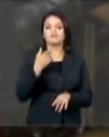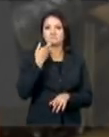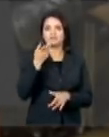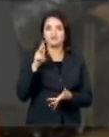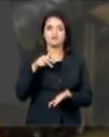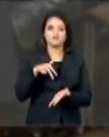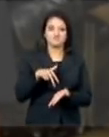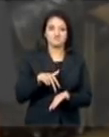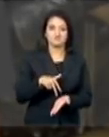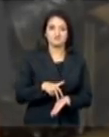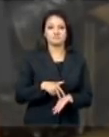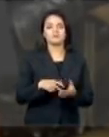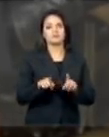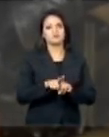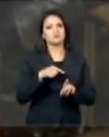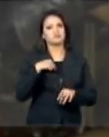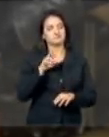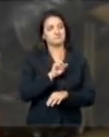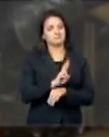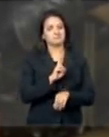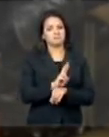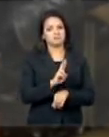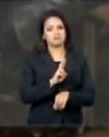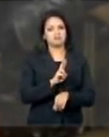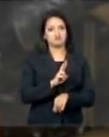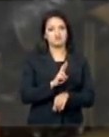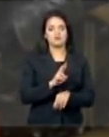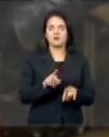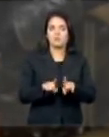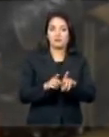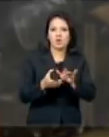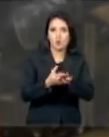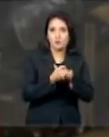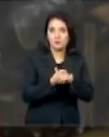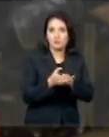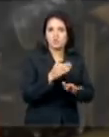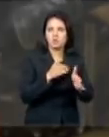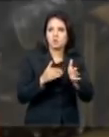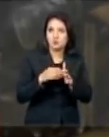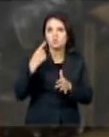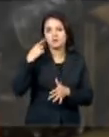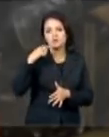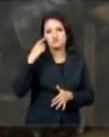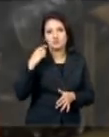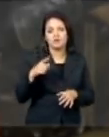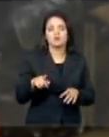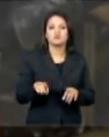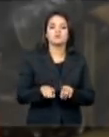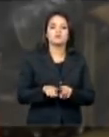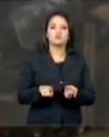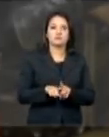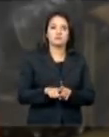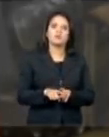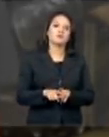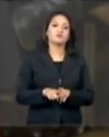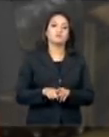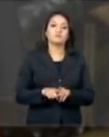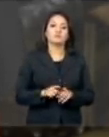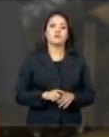federal do rio grande do sul servidores técnico-administrativos das universidades públicas brasileiras